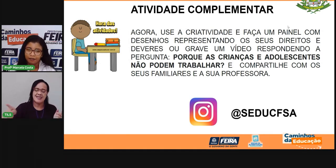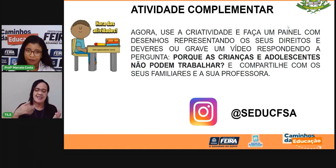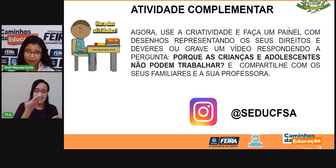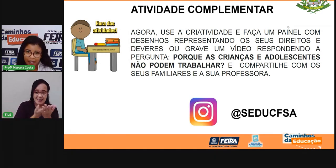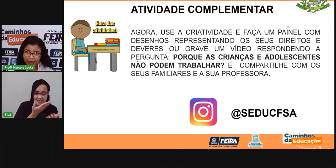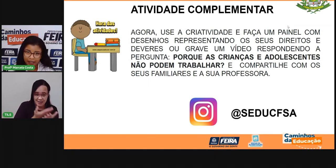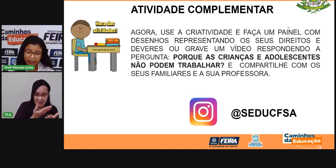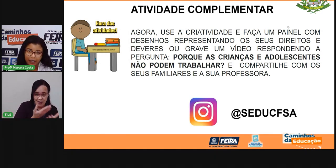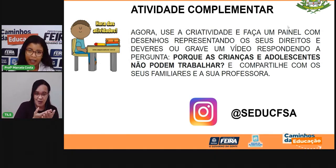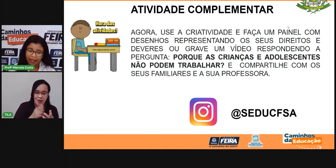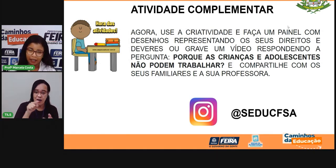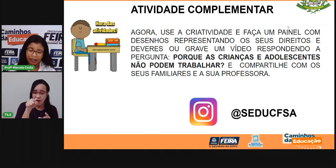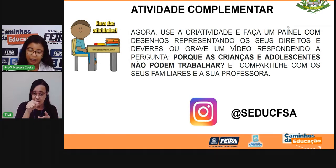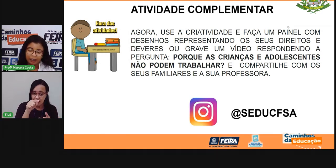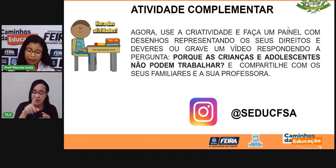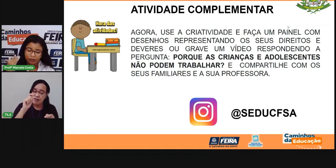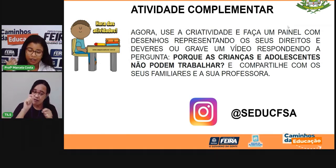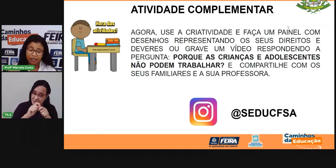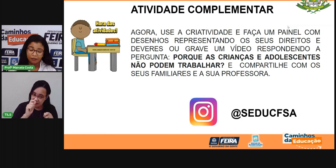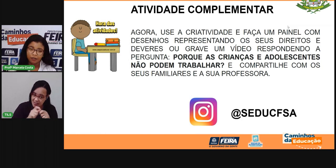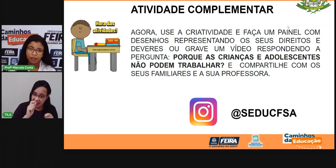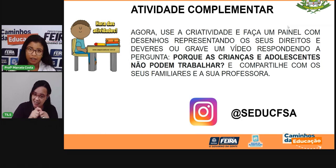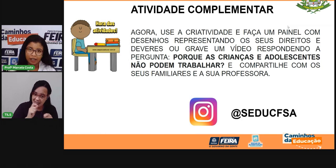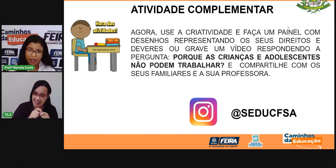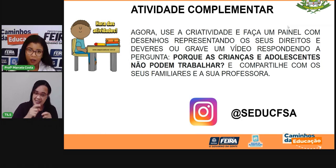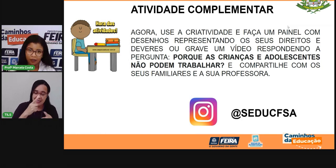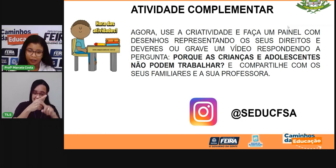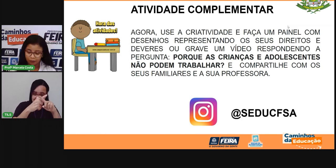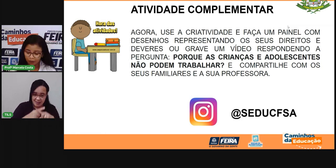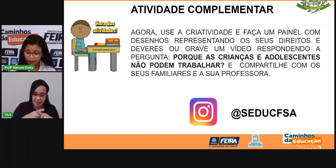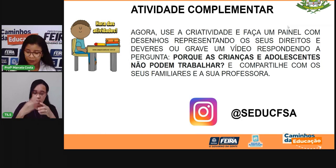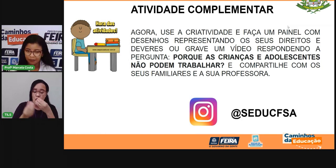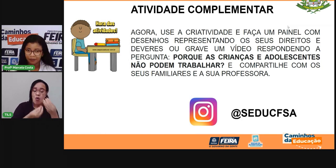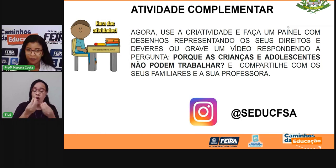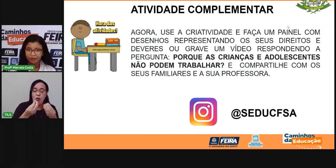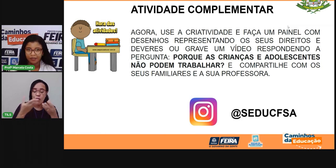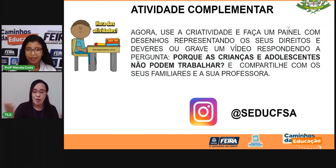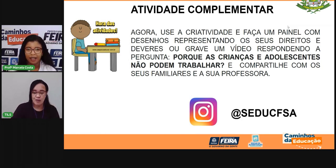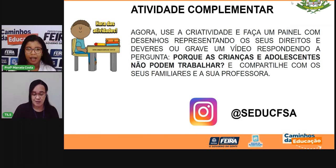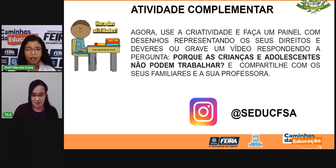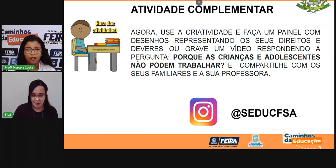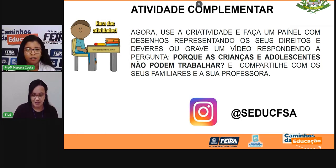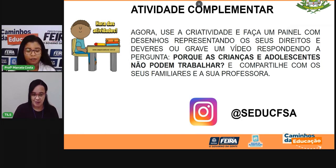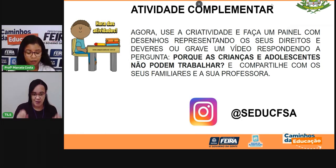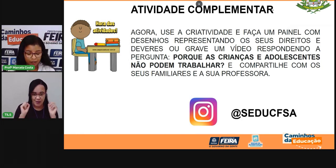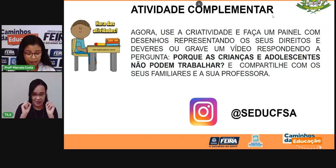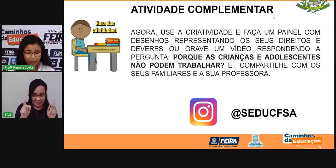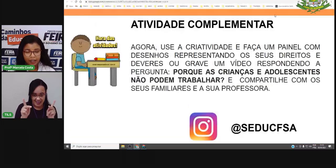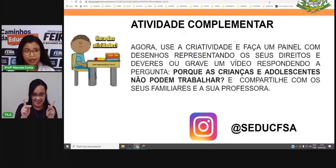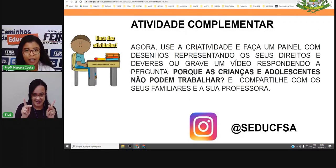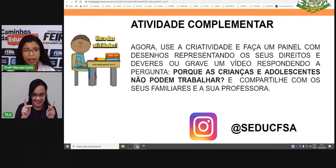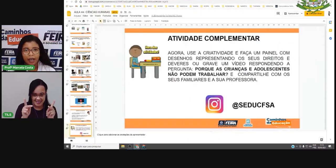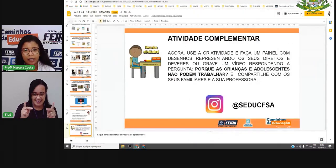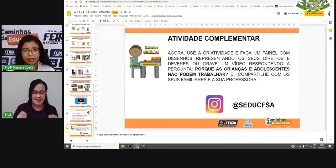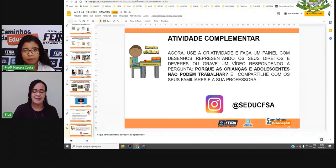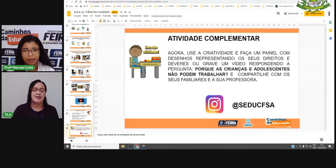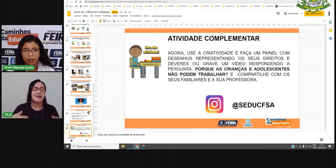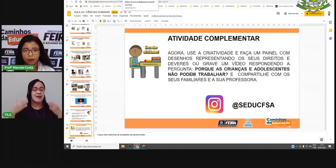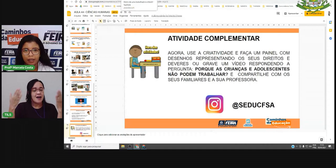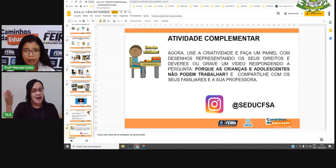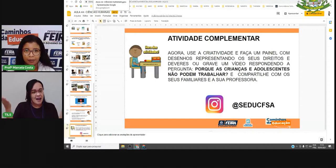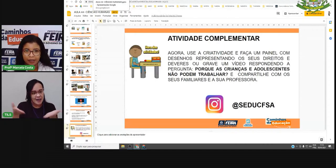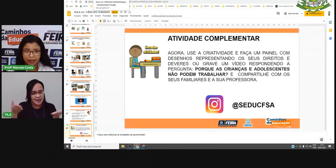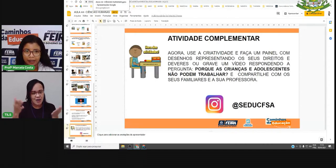fez aqui o desafio da nossa aula, tá bom? Agora eu vou enterrar a